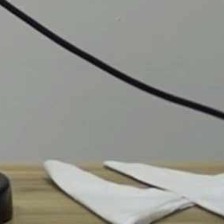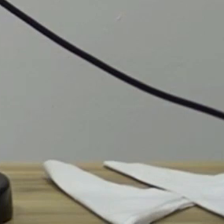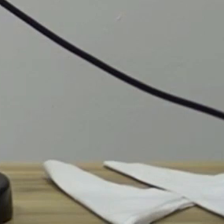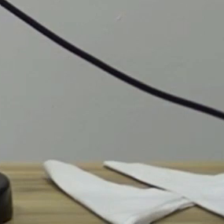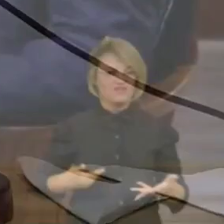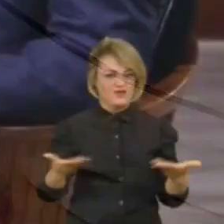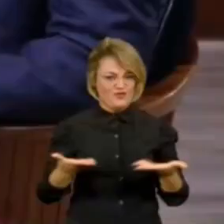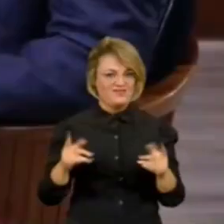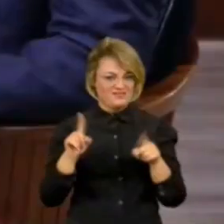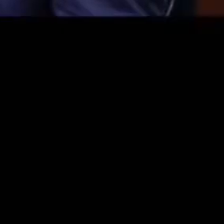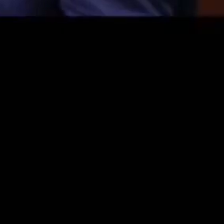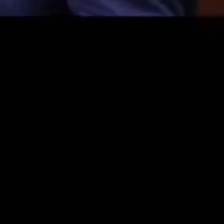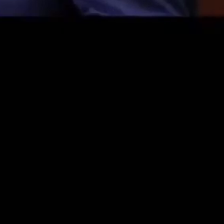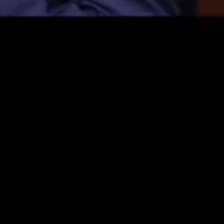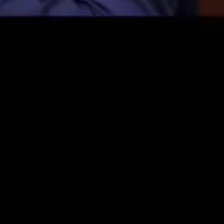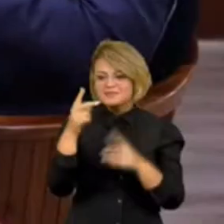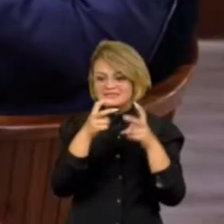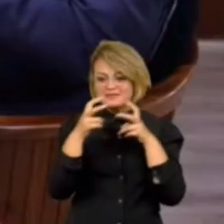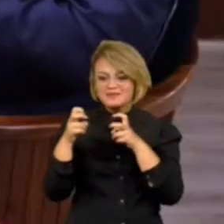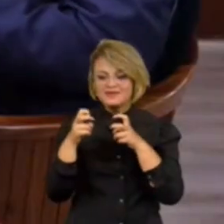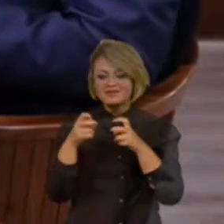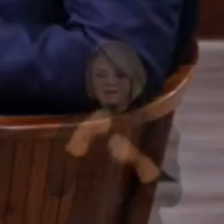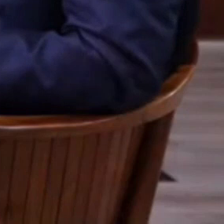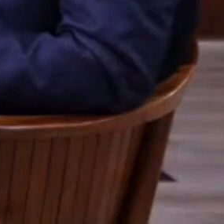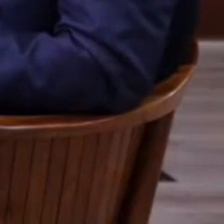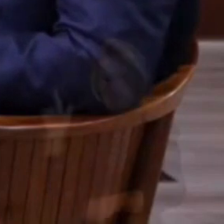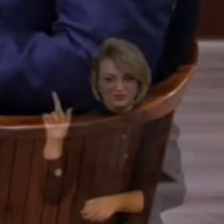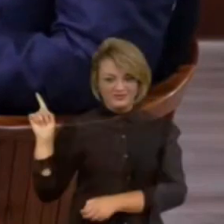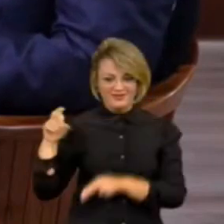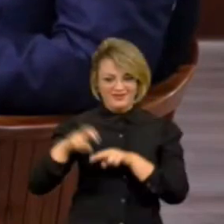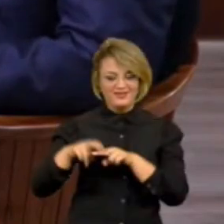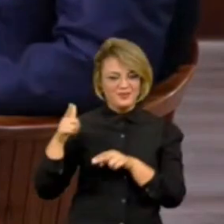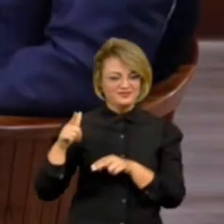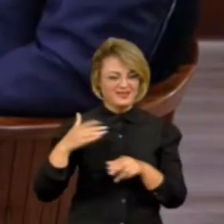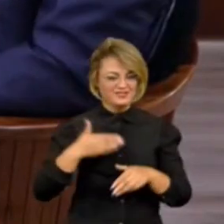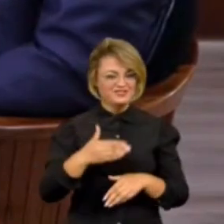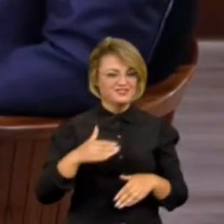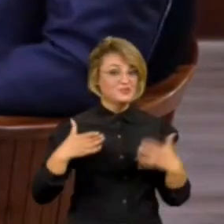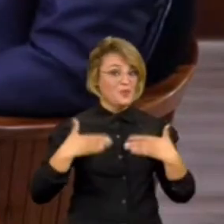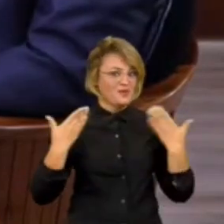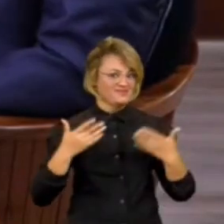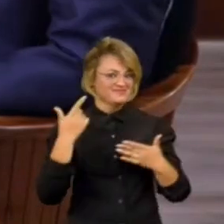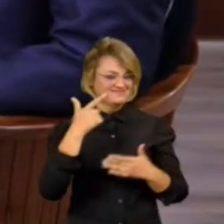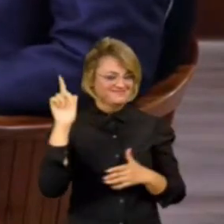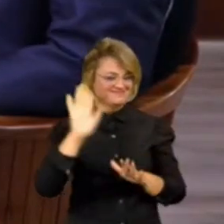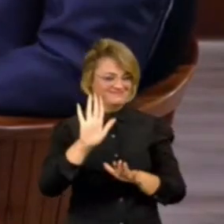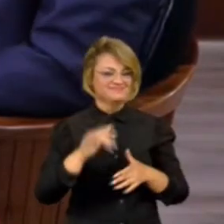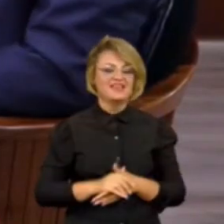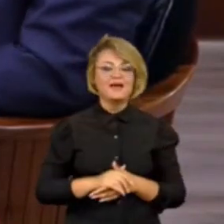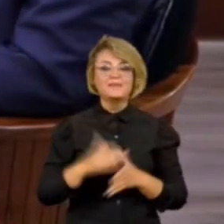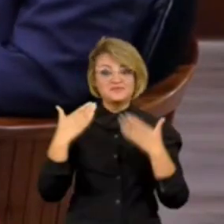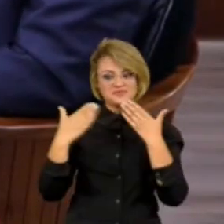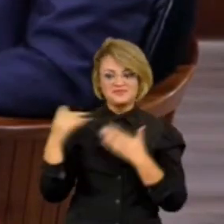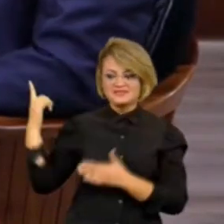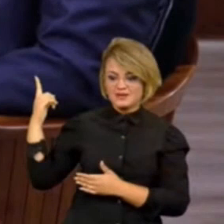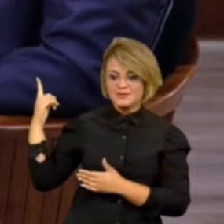pronunciamento. Fone aqui, mais uma cadeira, vai ter uma surpresa, daqui a pouquinho a gente vai avisar. Vamos começar com o presidente aqui, porque nessa